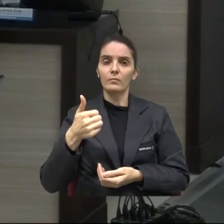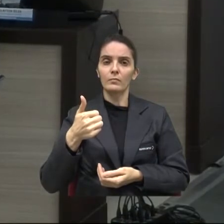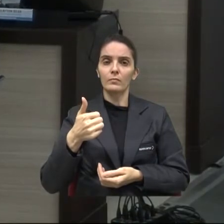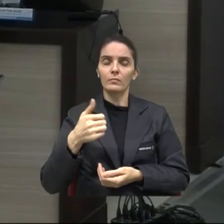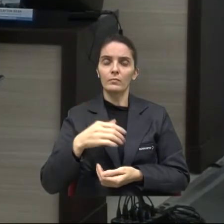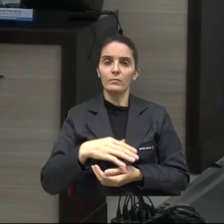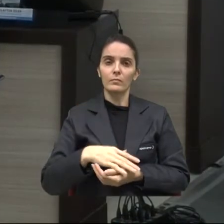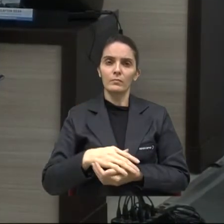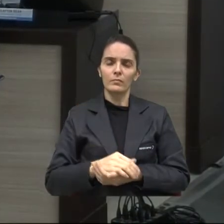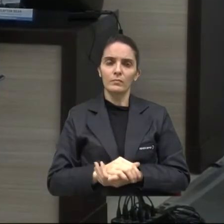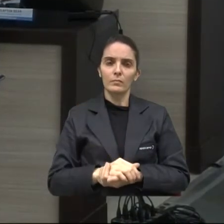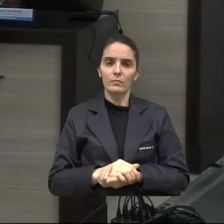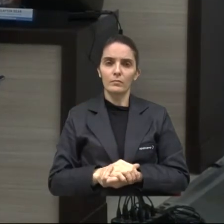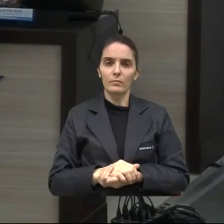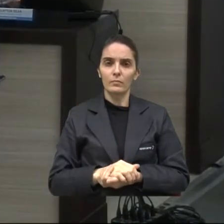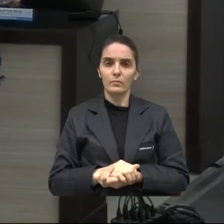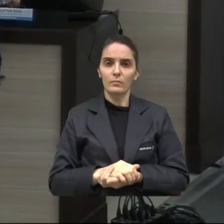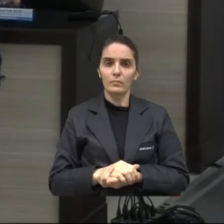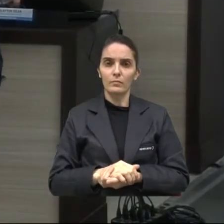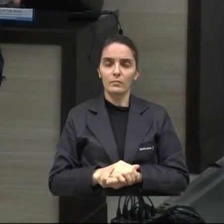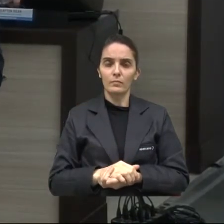eu fui